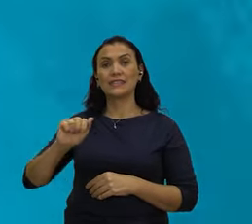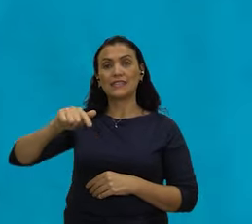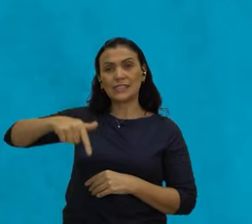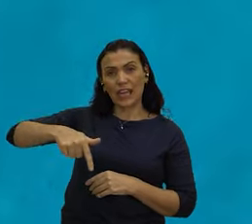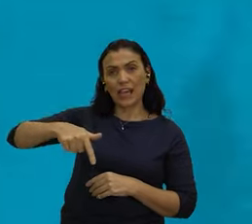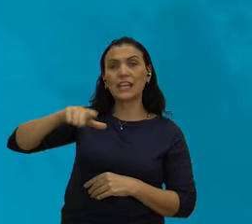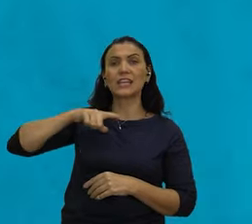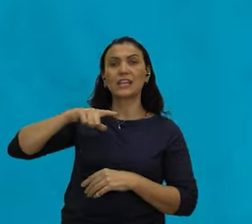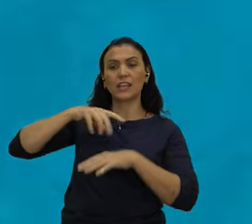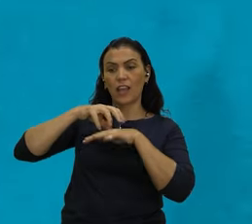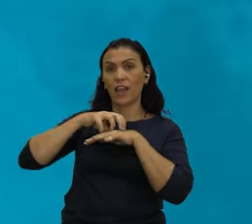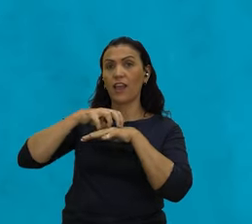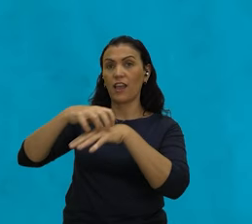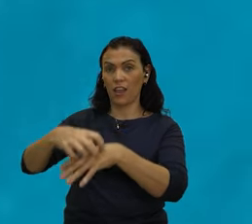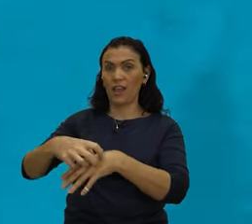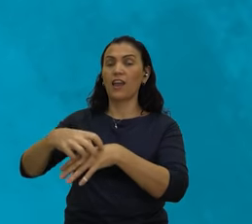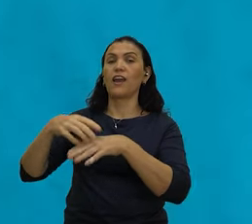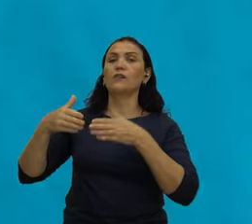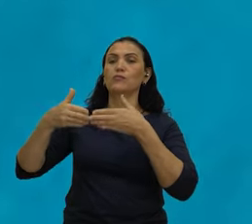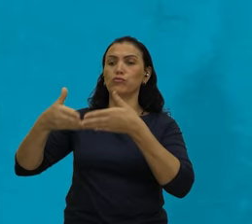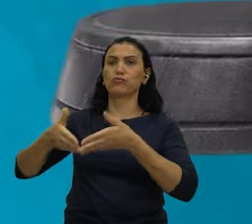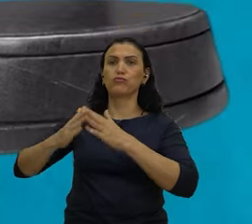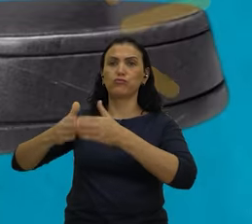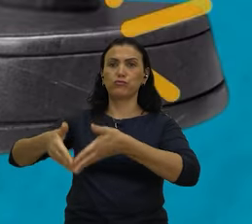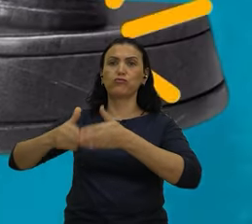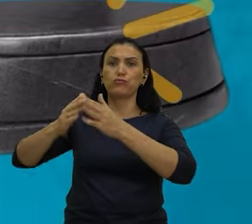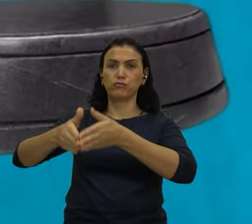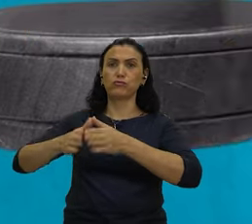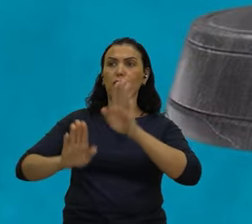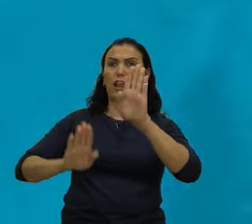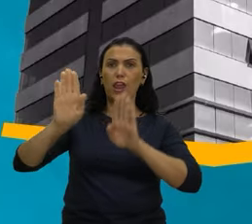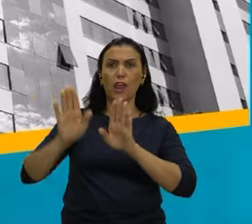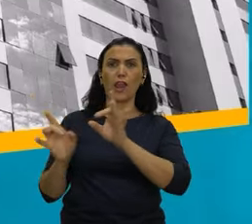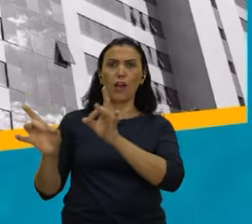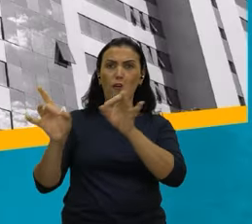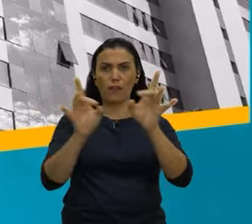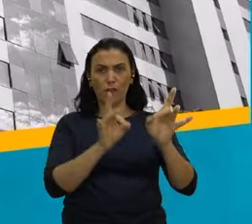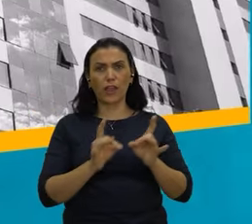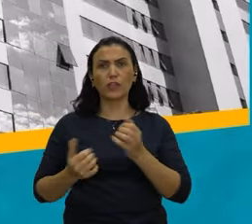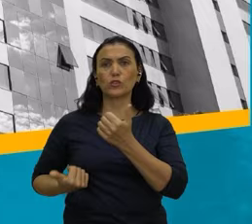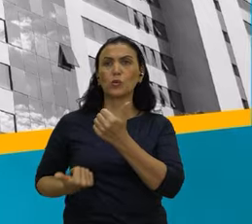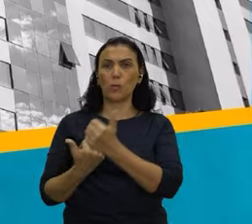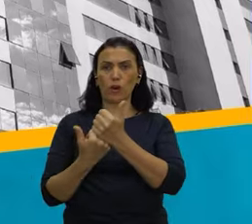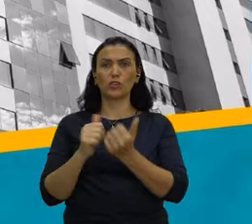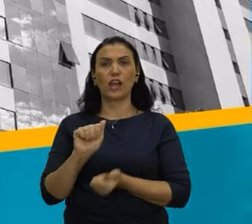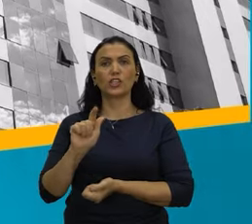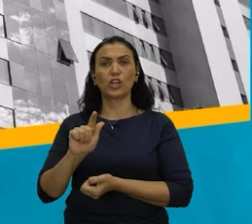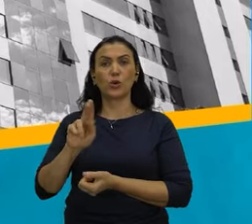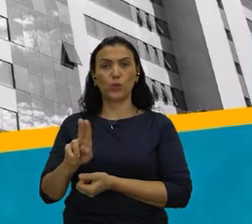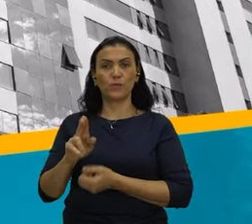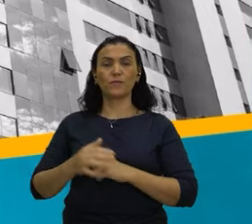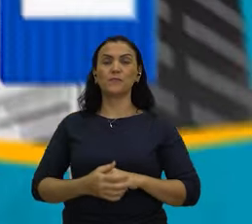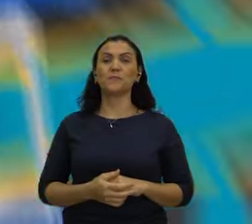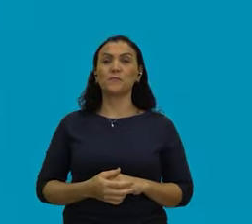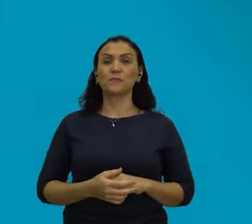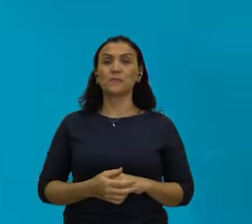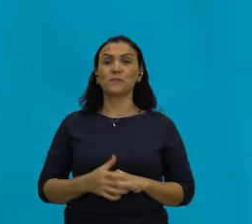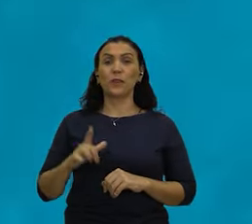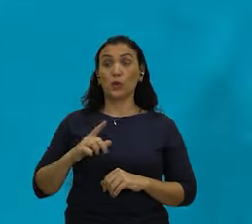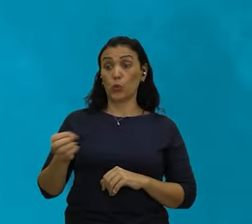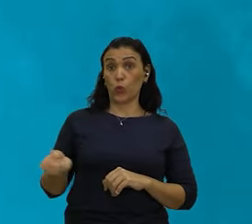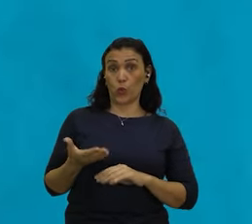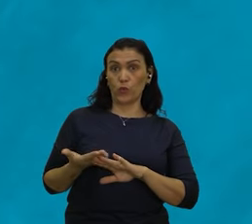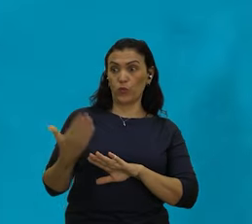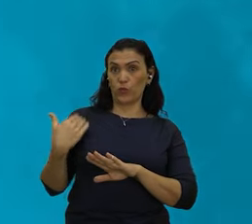a Agência Nacional de Transportes Aquaviários, realiza leilões, contando com todo o suporte jurídico da AGU, claro. Em